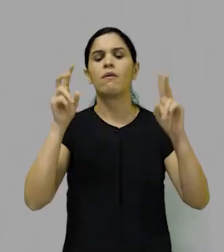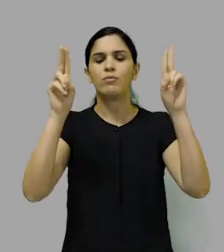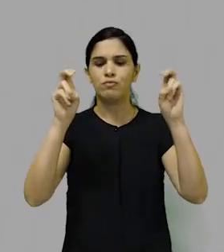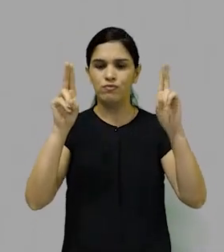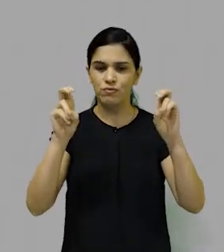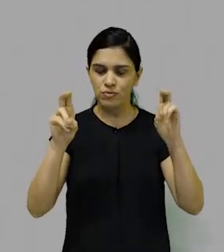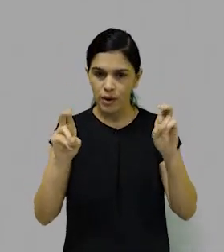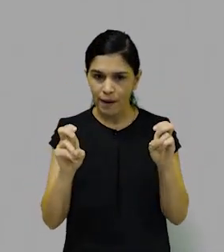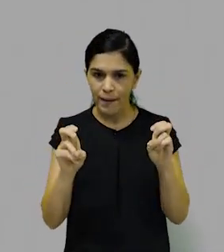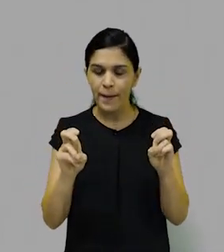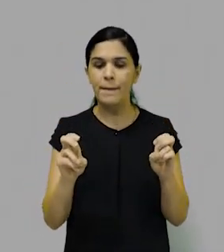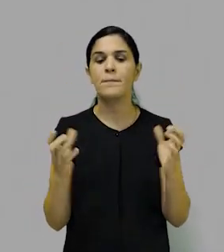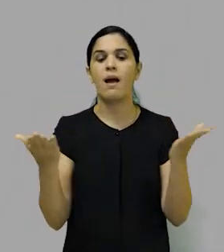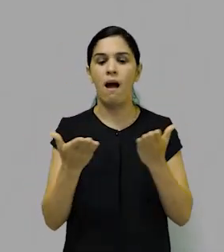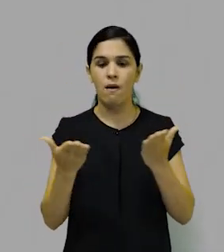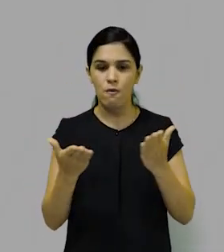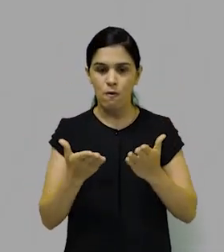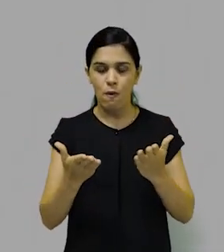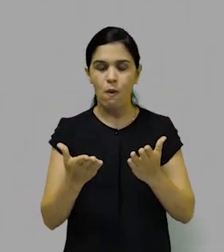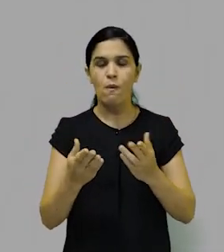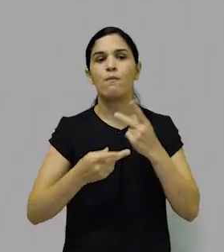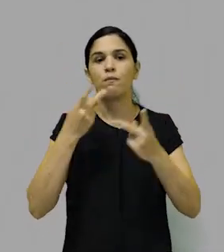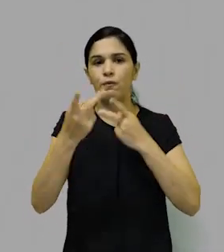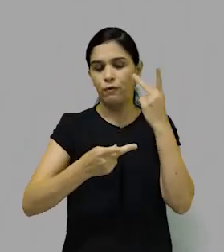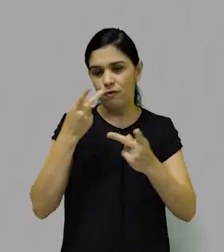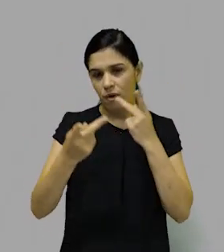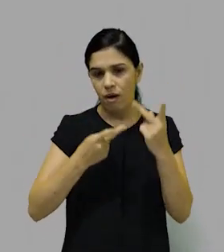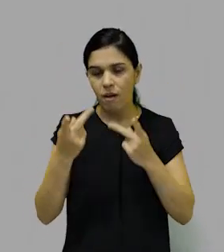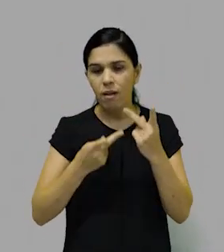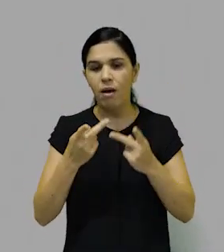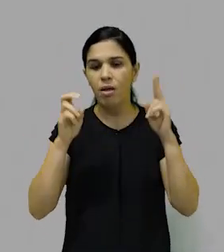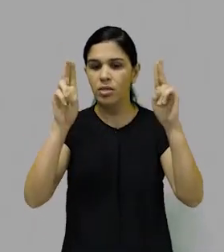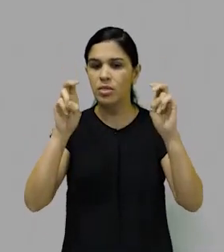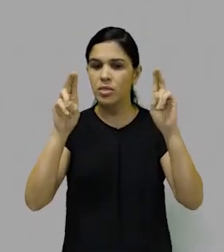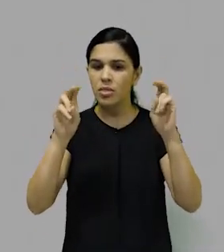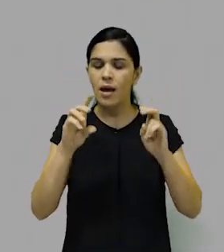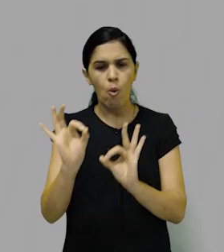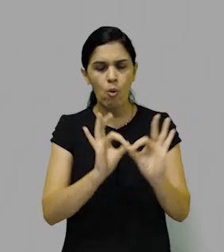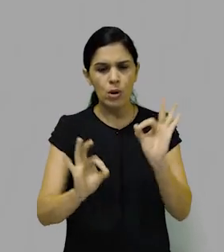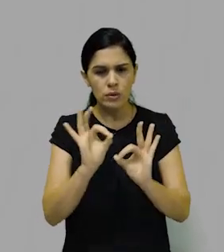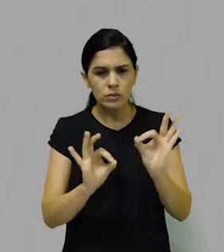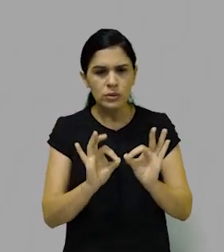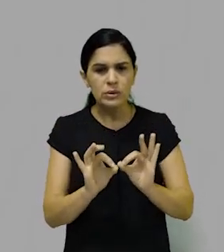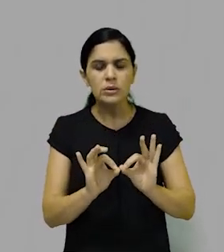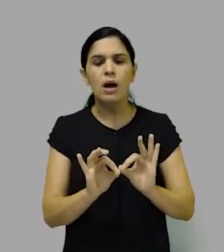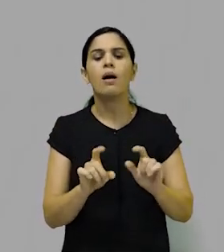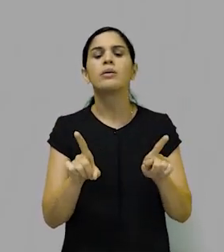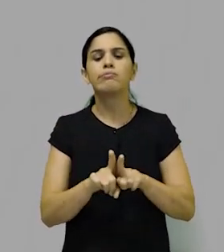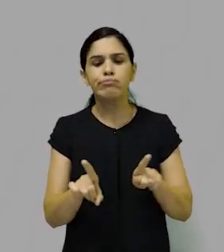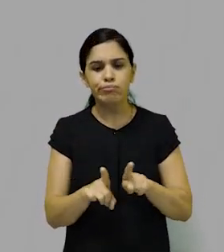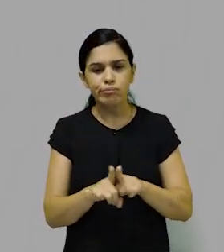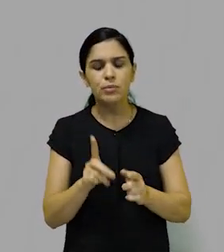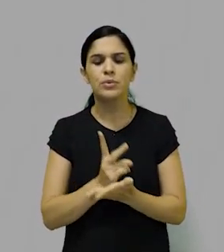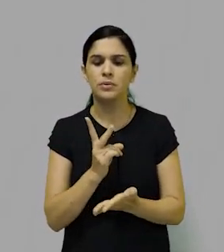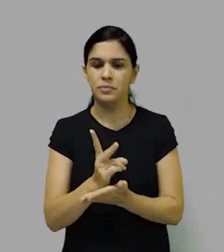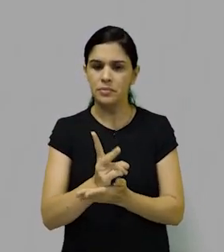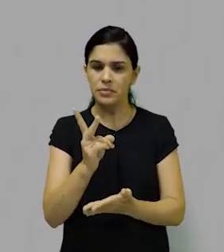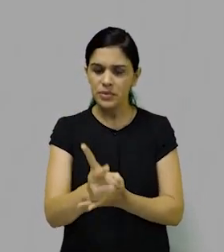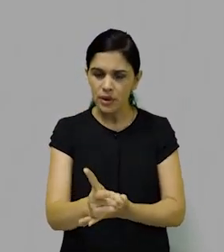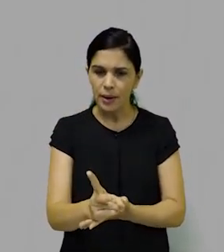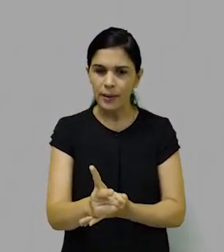agora nós iremos falar aqui de distúrbios alimentares, tá certo? Eu lembro muito bem que nas